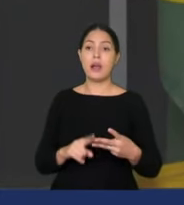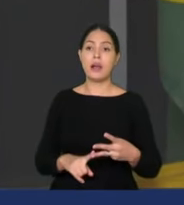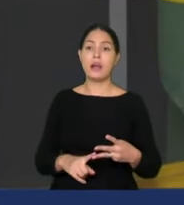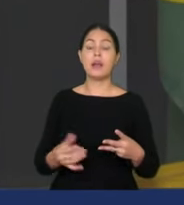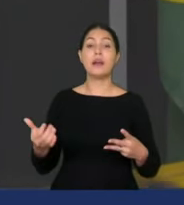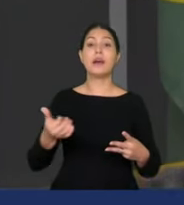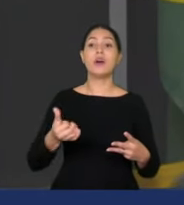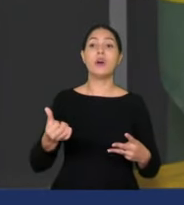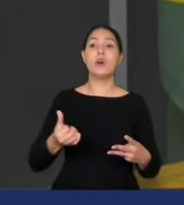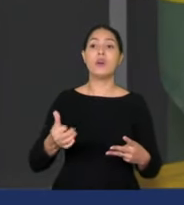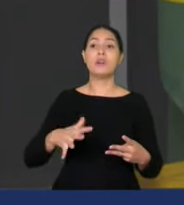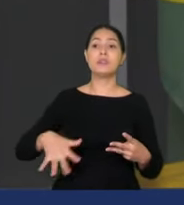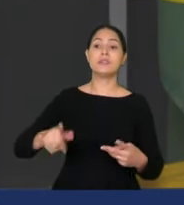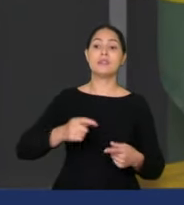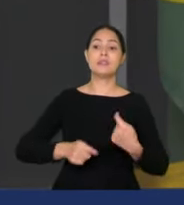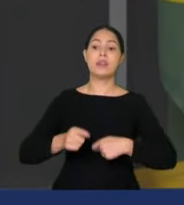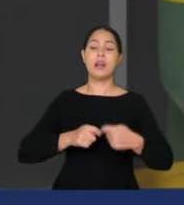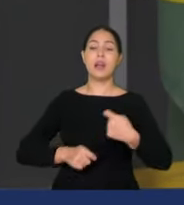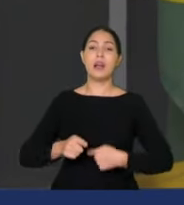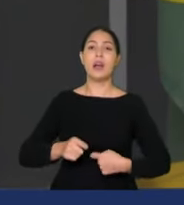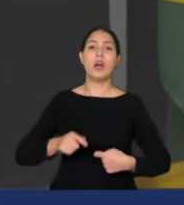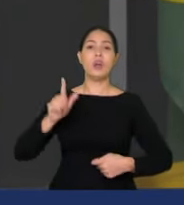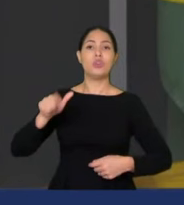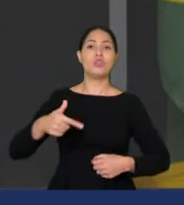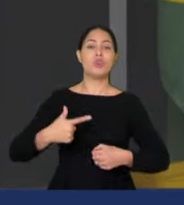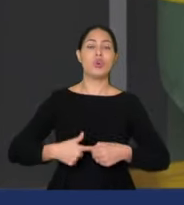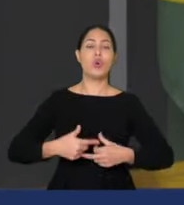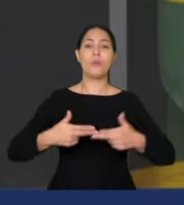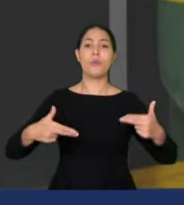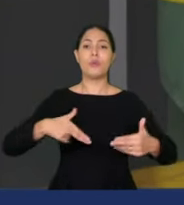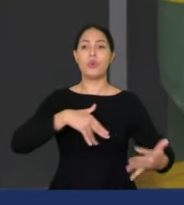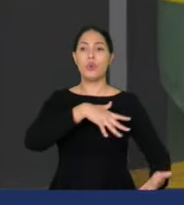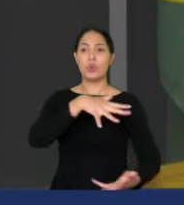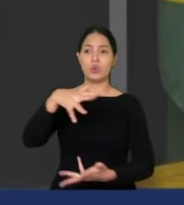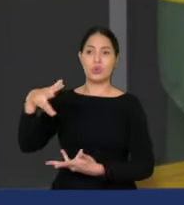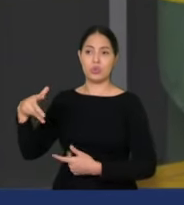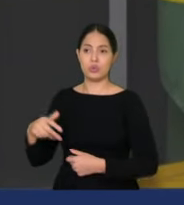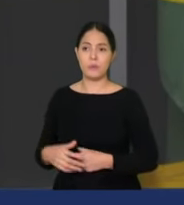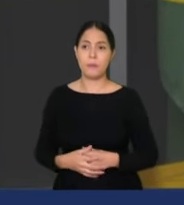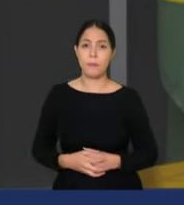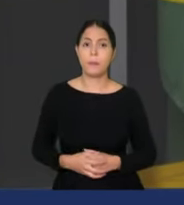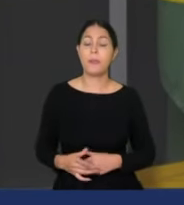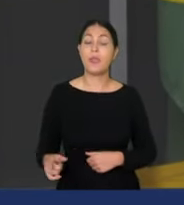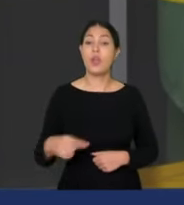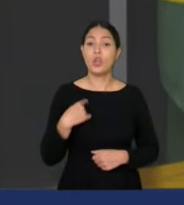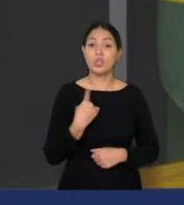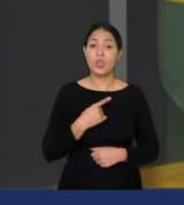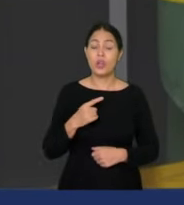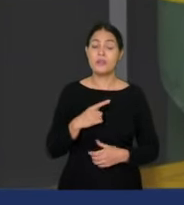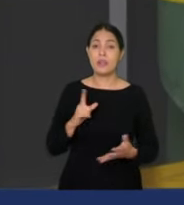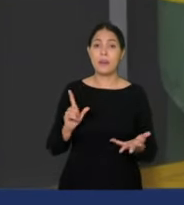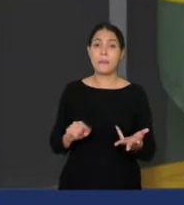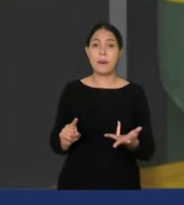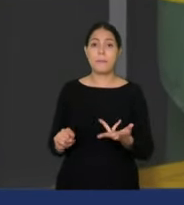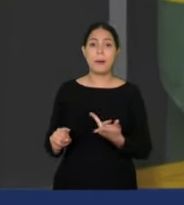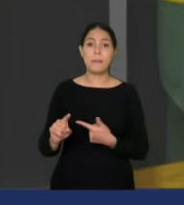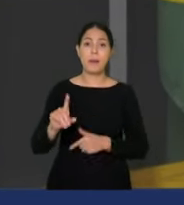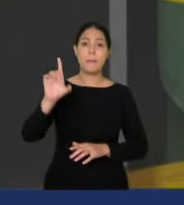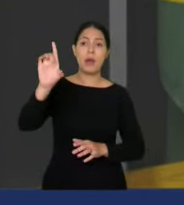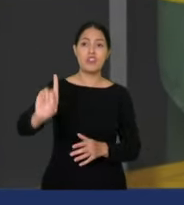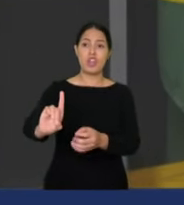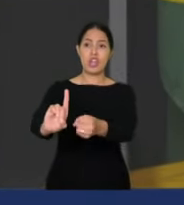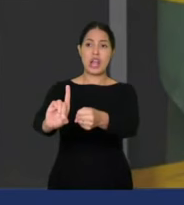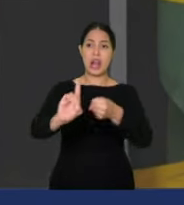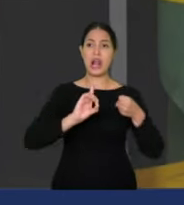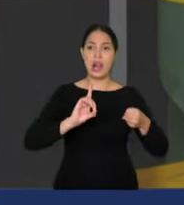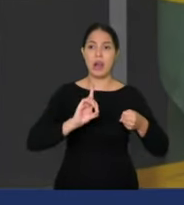maior mercado consumidor de combustíveis do mundo, nós tivemos uma série de retrocessos. Nós sabemos que